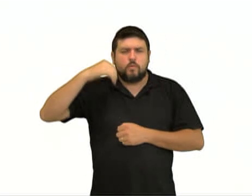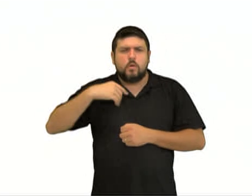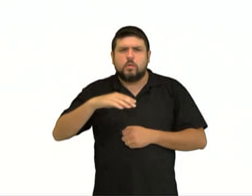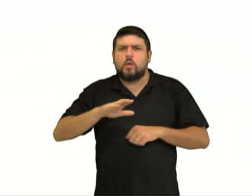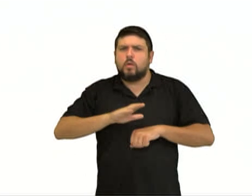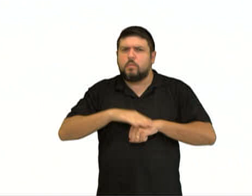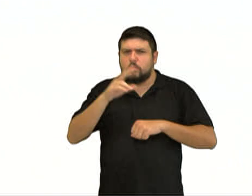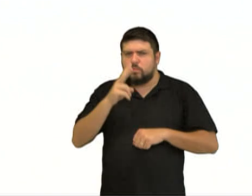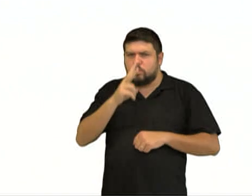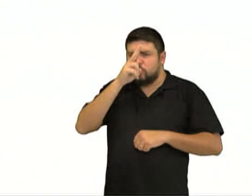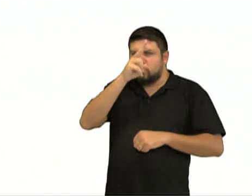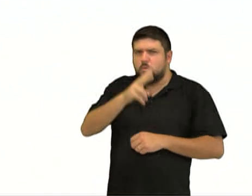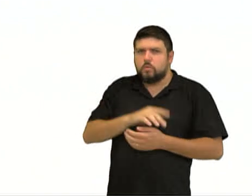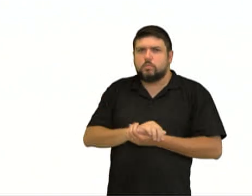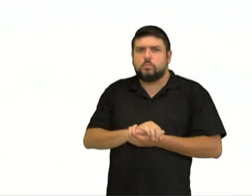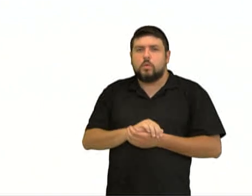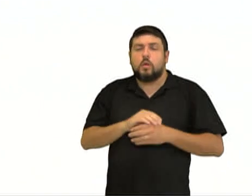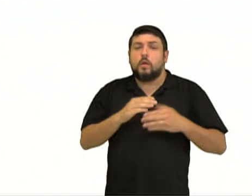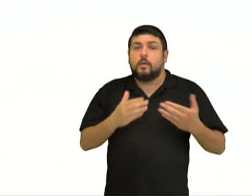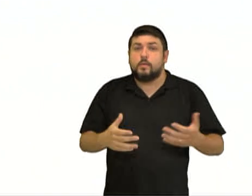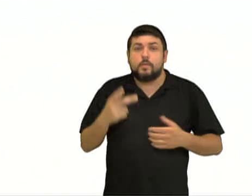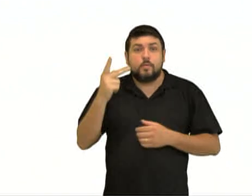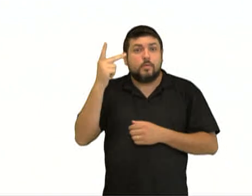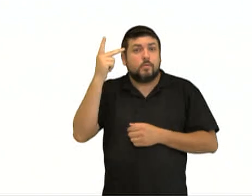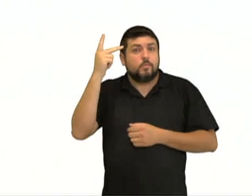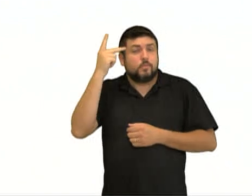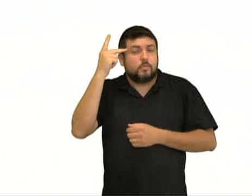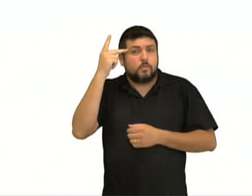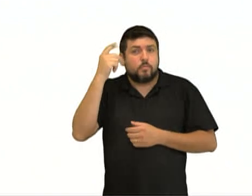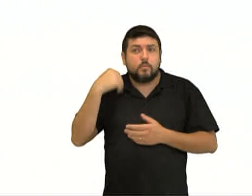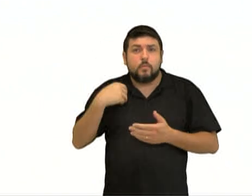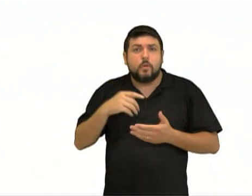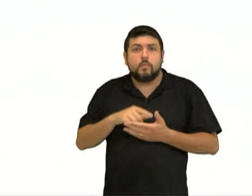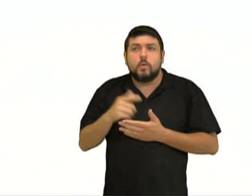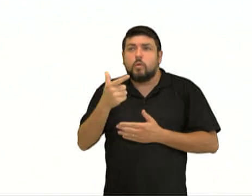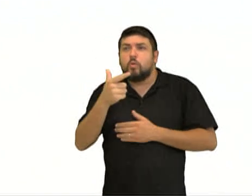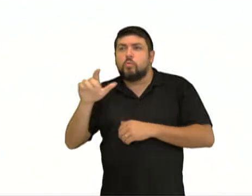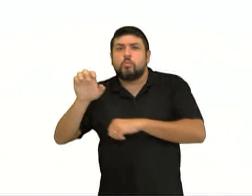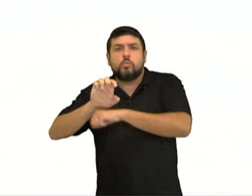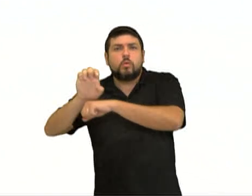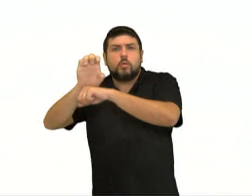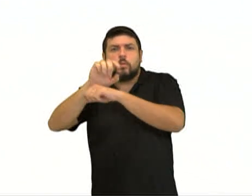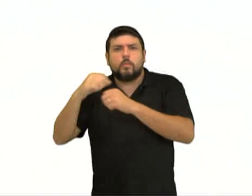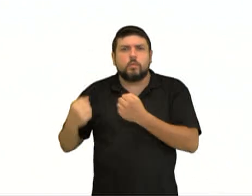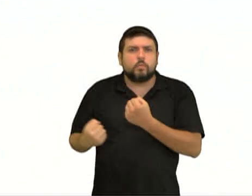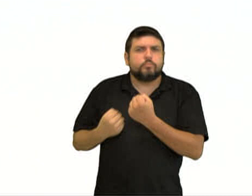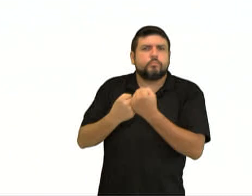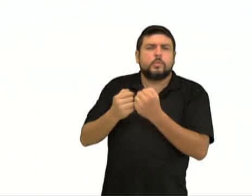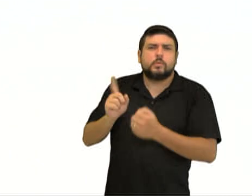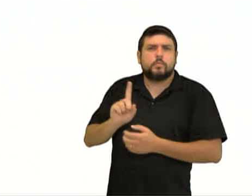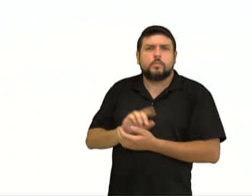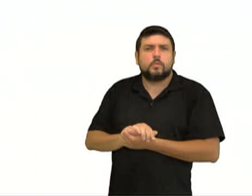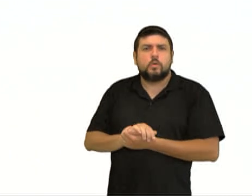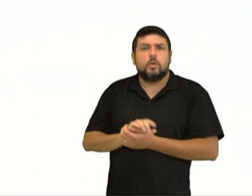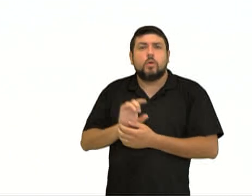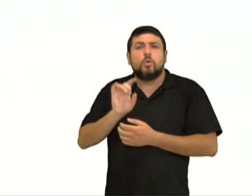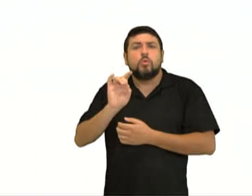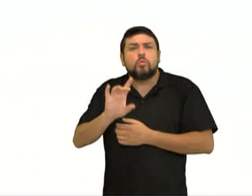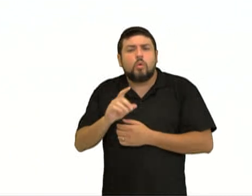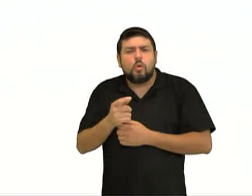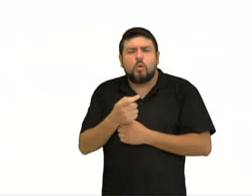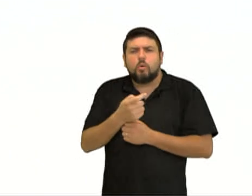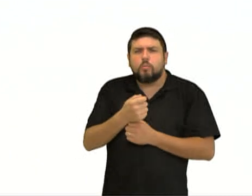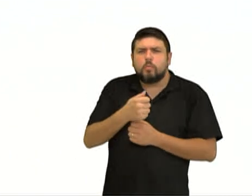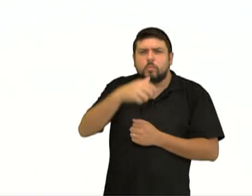Federal. Então, São Paulo não recebeu o apoio esperado de outros estados. Lembra que nós falamos? Só parte ali do Mato